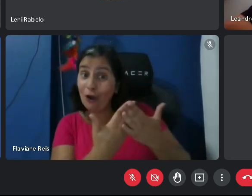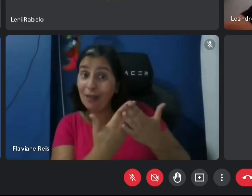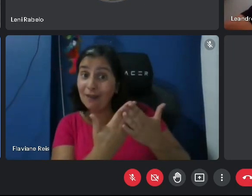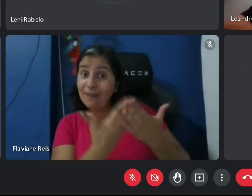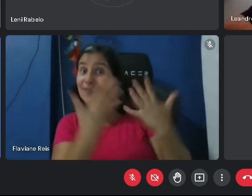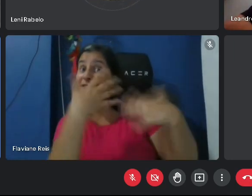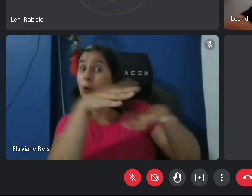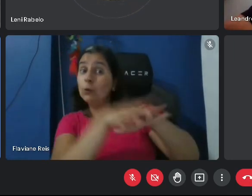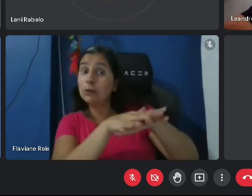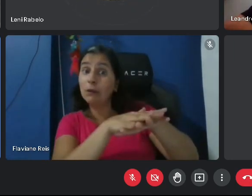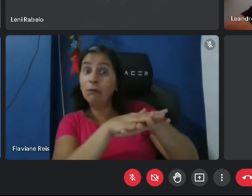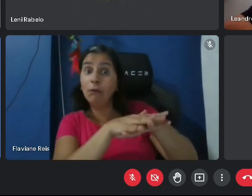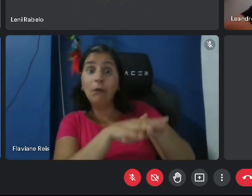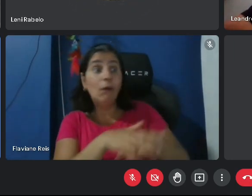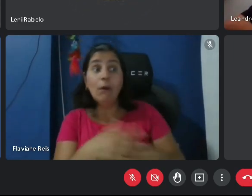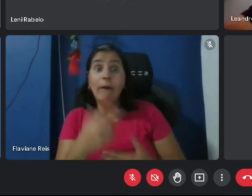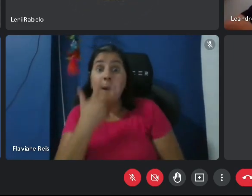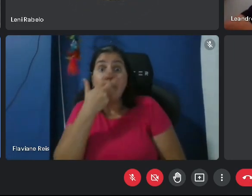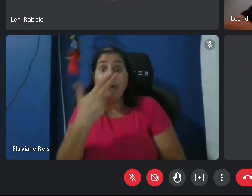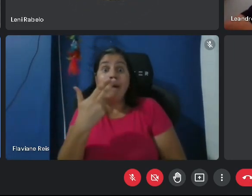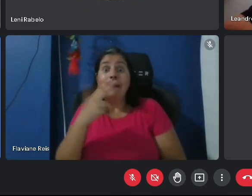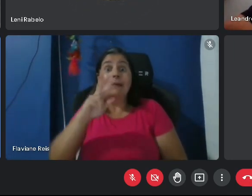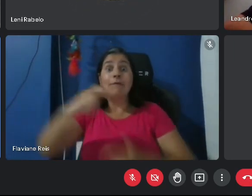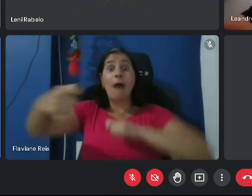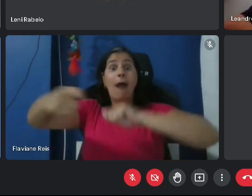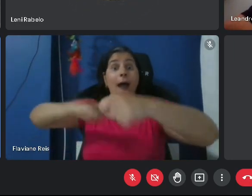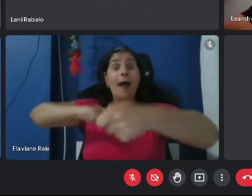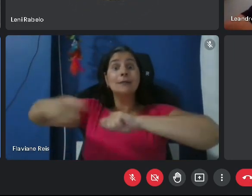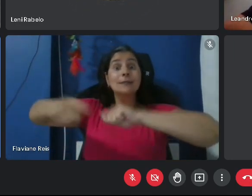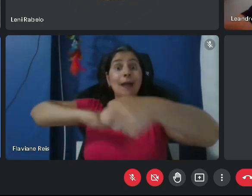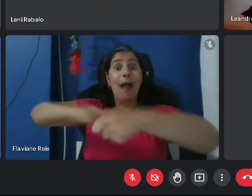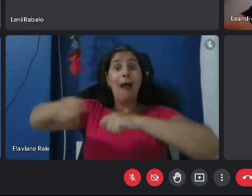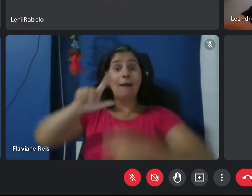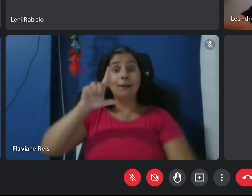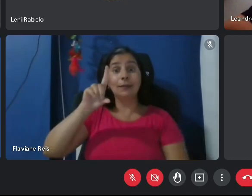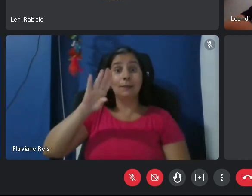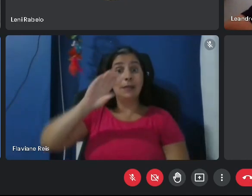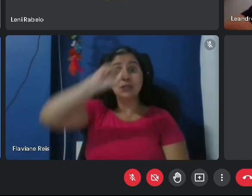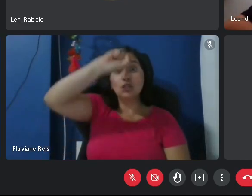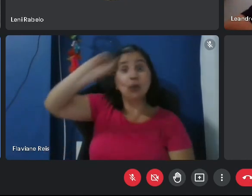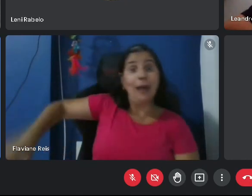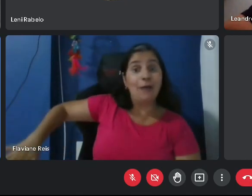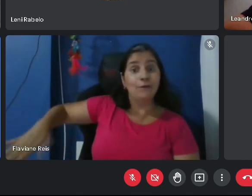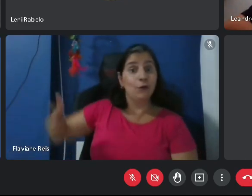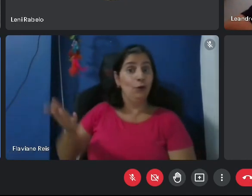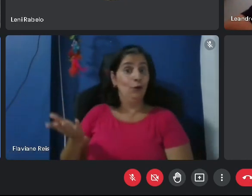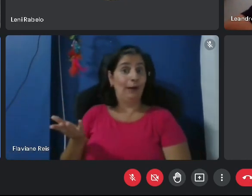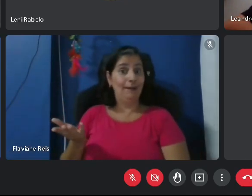para que todas as instituições inclusivas elas usem, então parece que vai ter assim